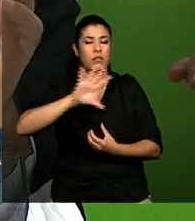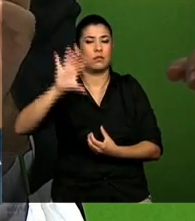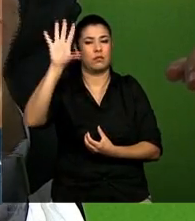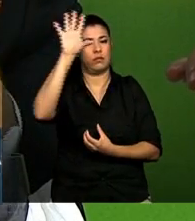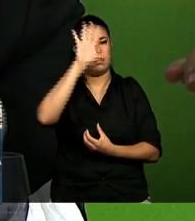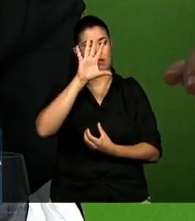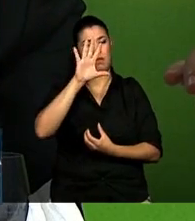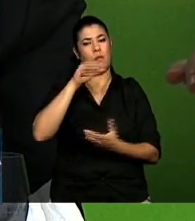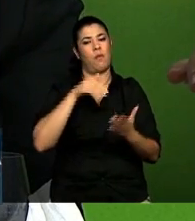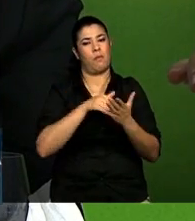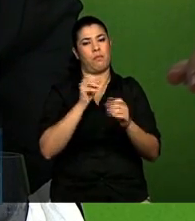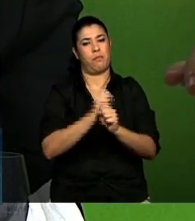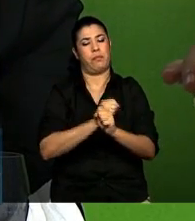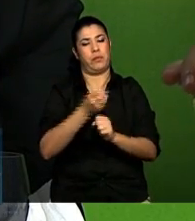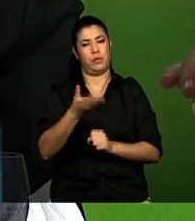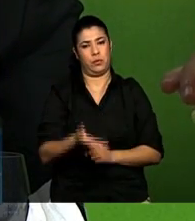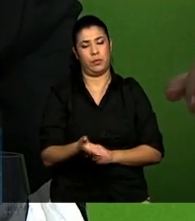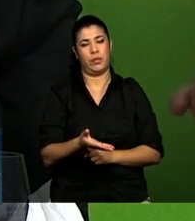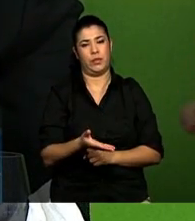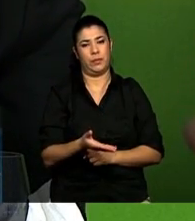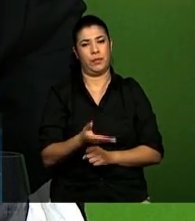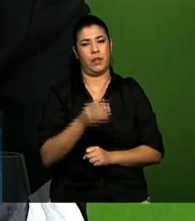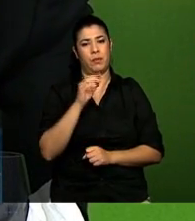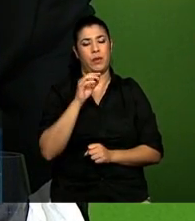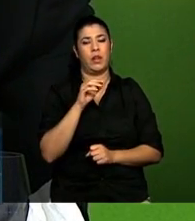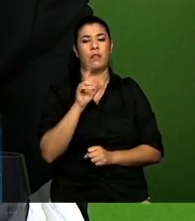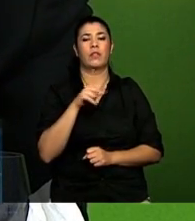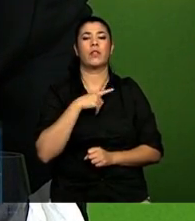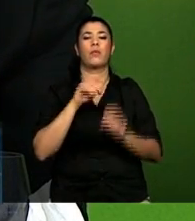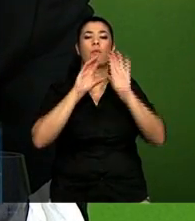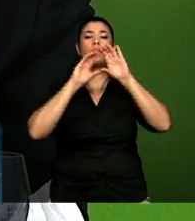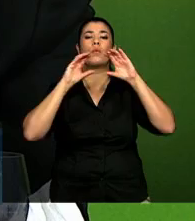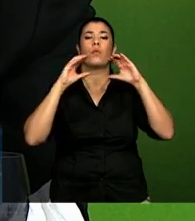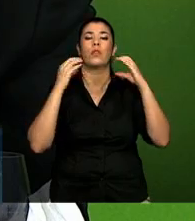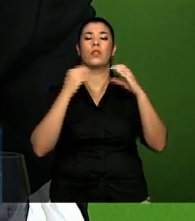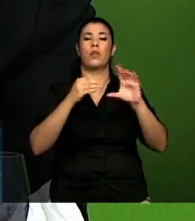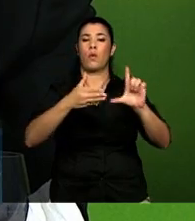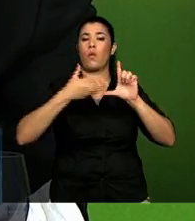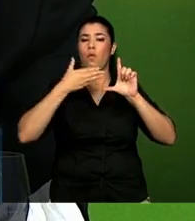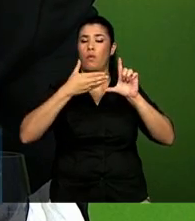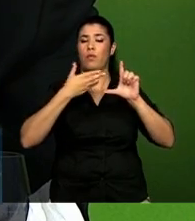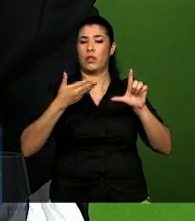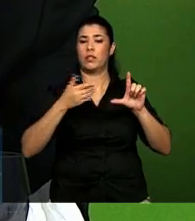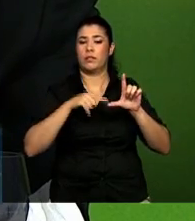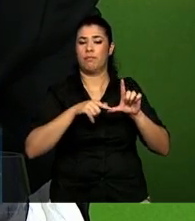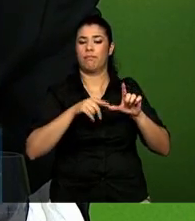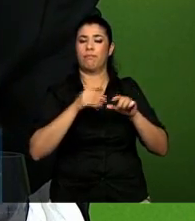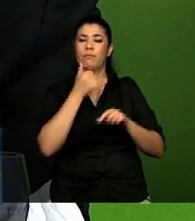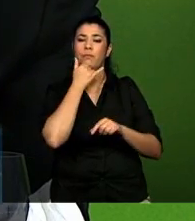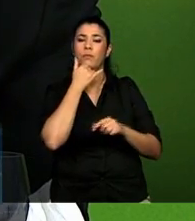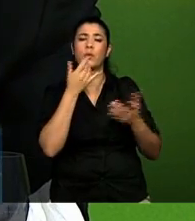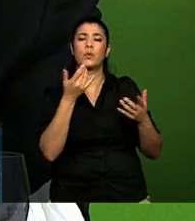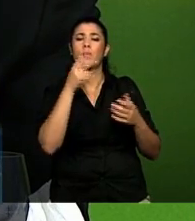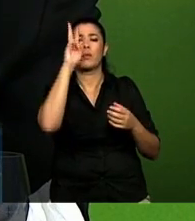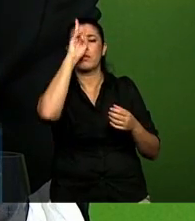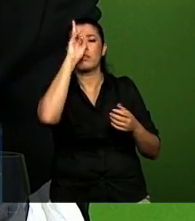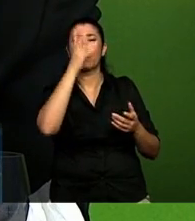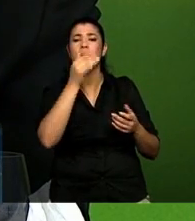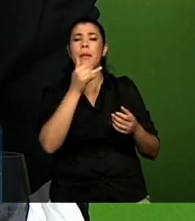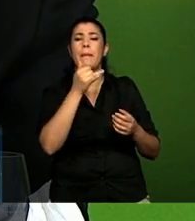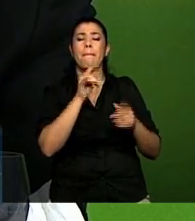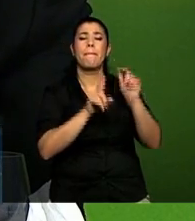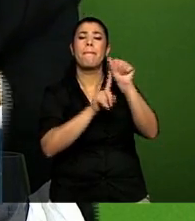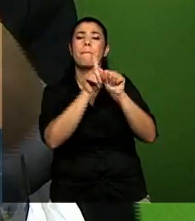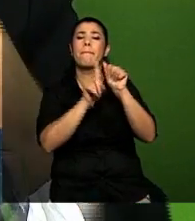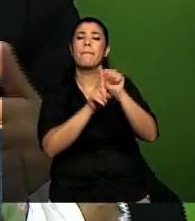fundamental esta conferência chamada para me ajuda aqui faz favor Novembro desculpa que me ajuda em novembro outubro desse